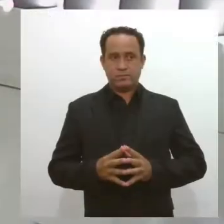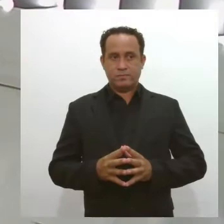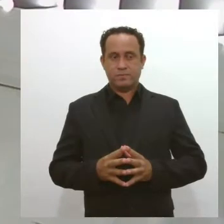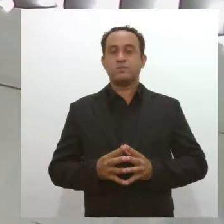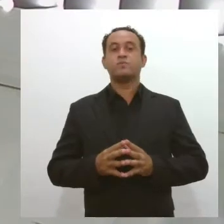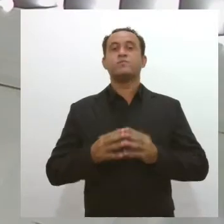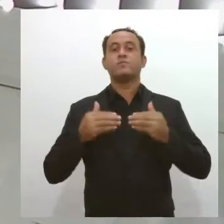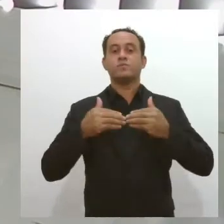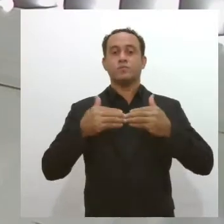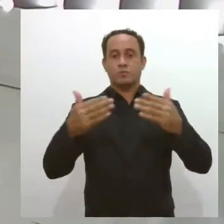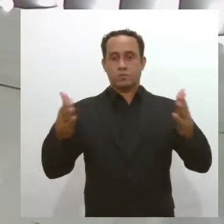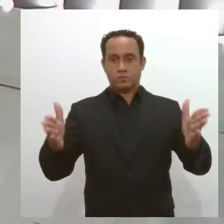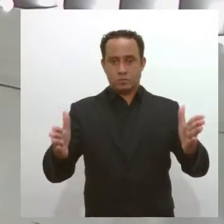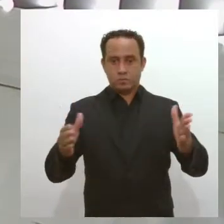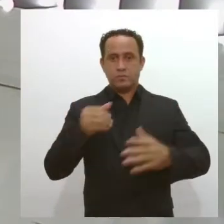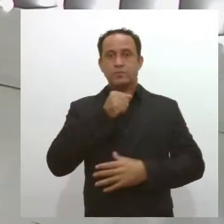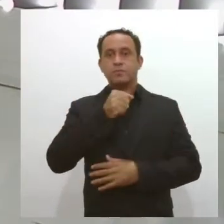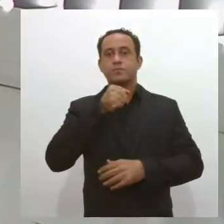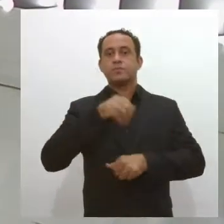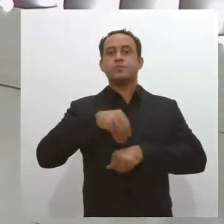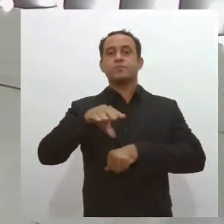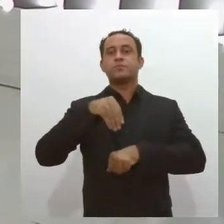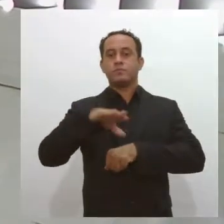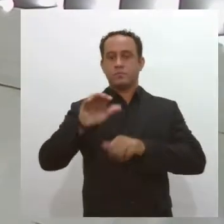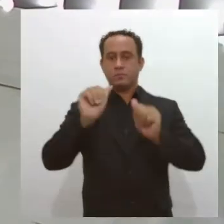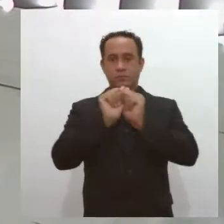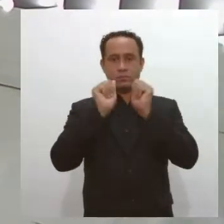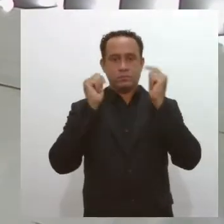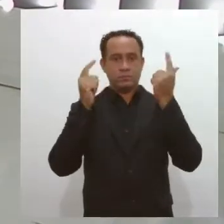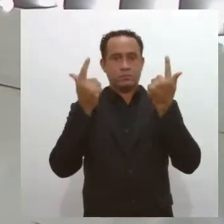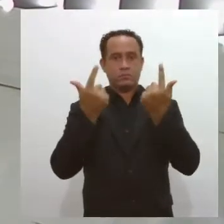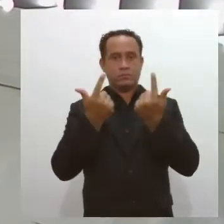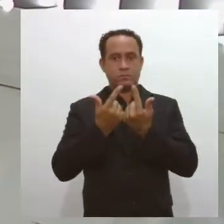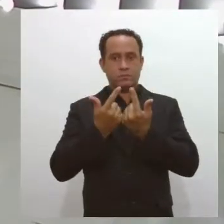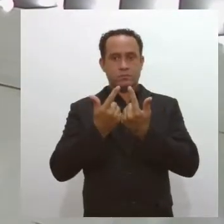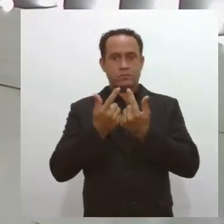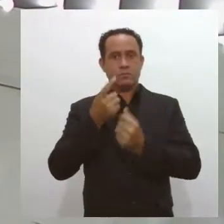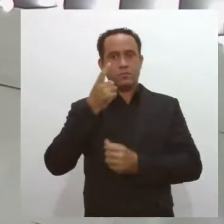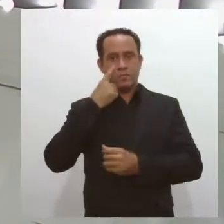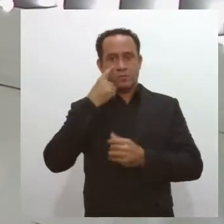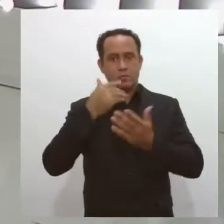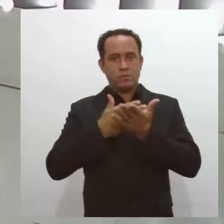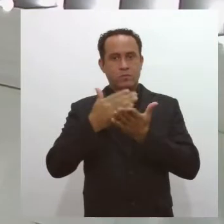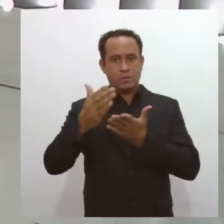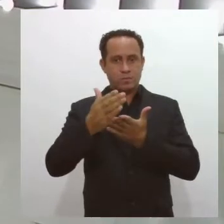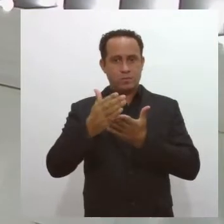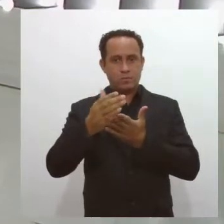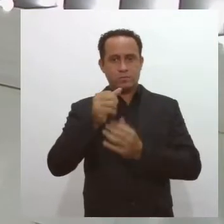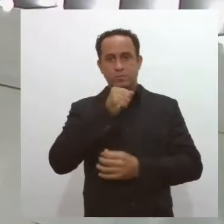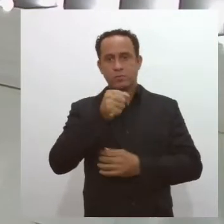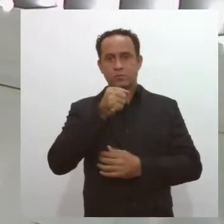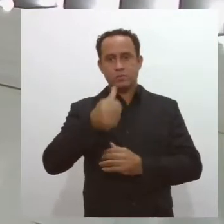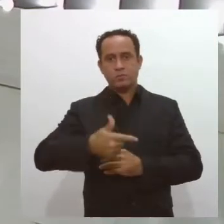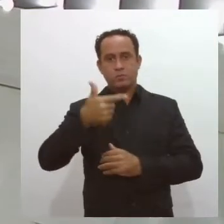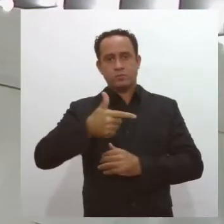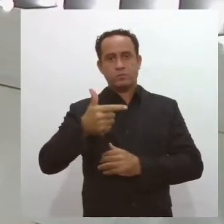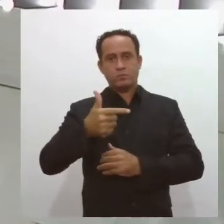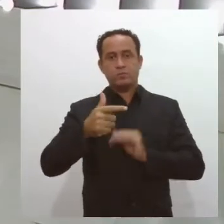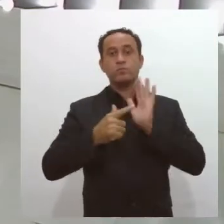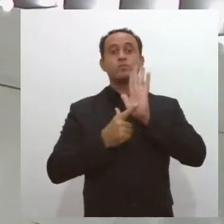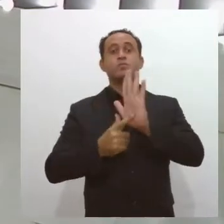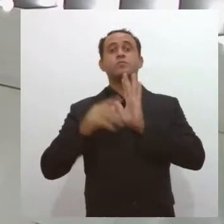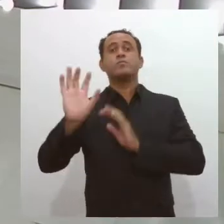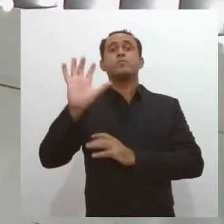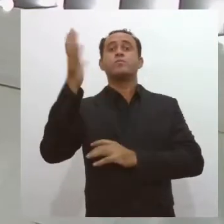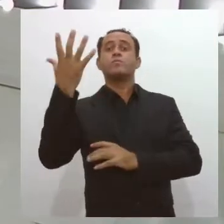E a gente já começa com as informações da Casa Legislativa. Vamos iniciar o Jornal da Lese, segunda edição, mostrando o que